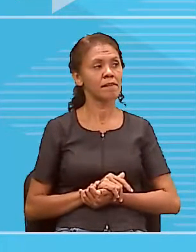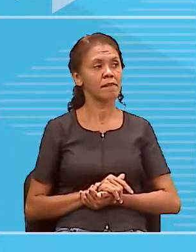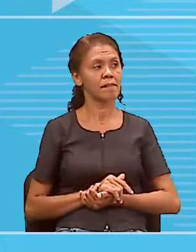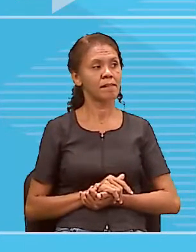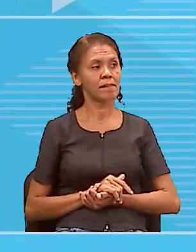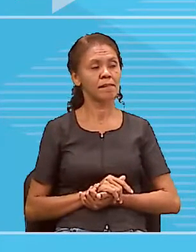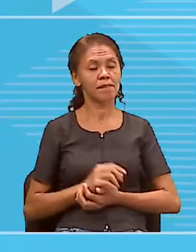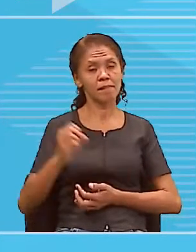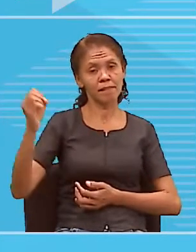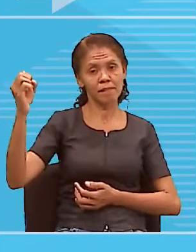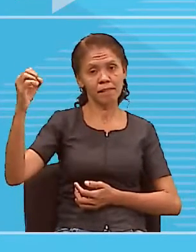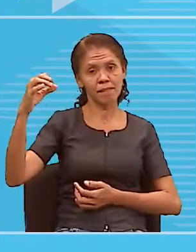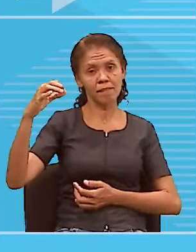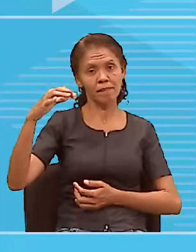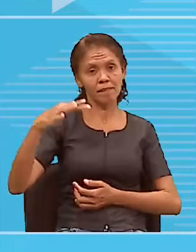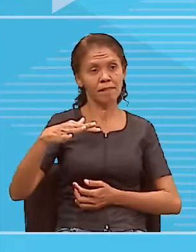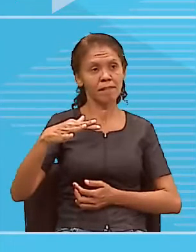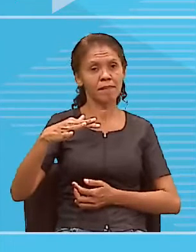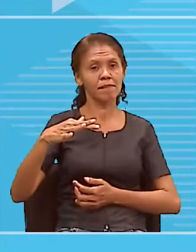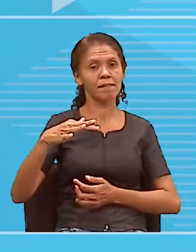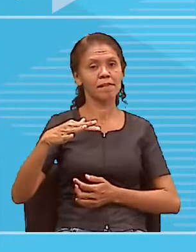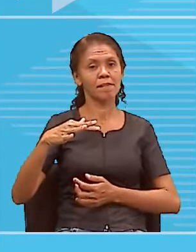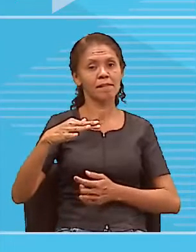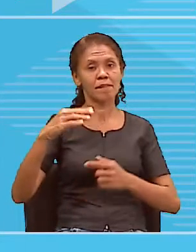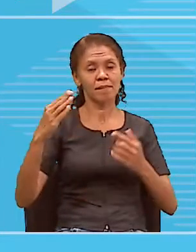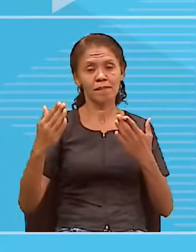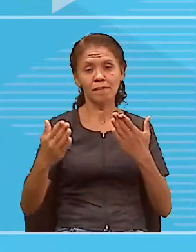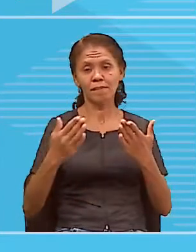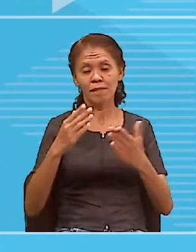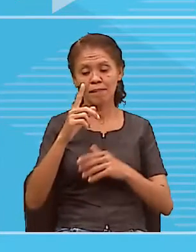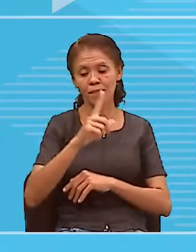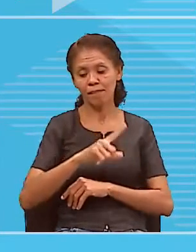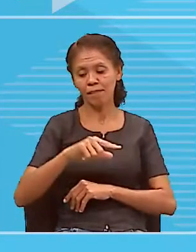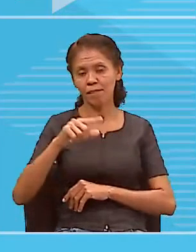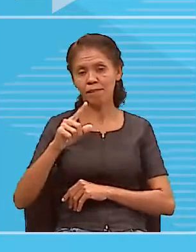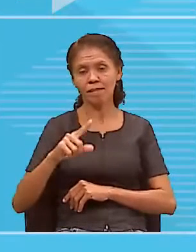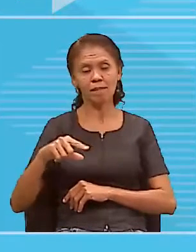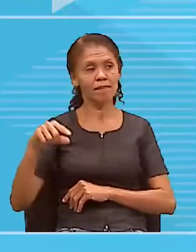da Luz como onda certo